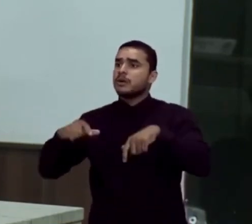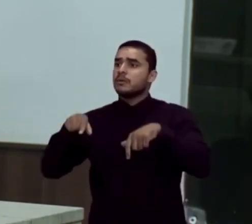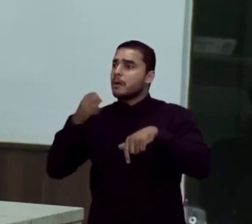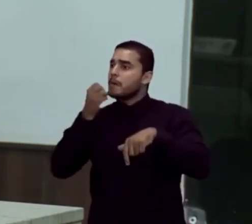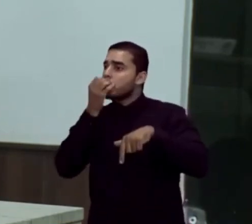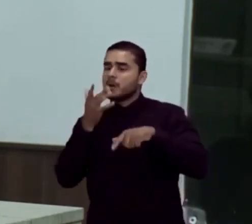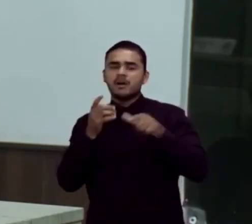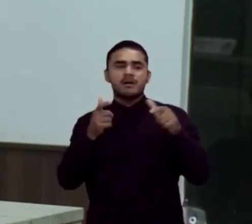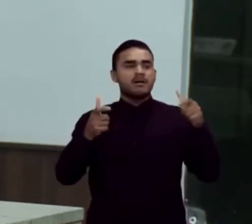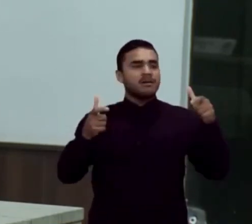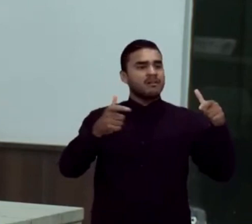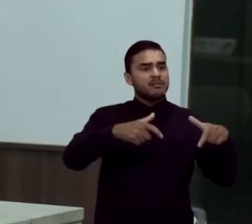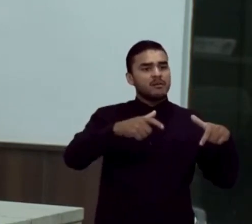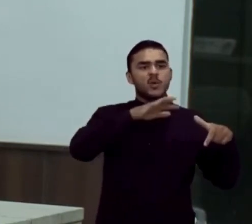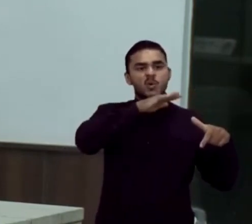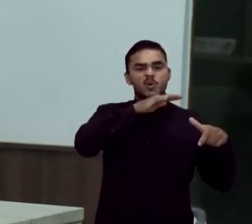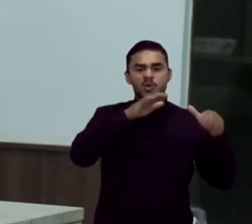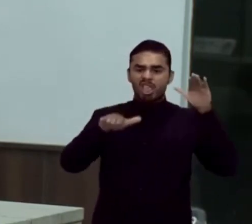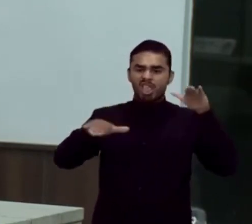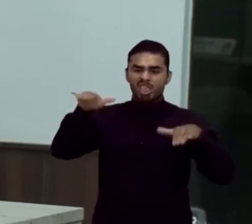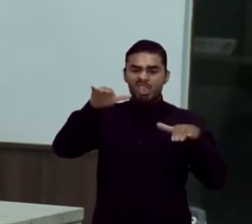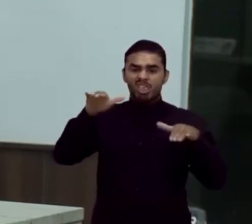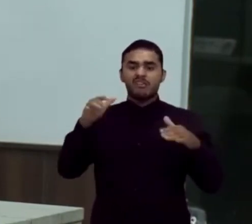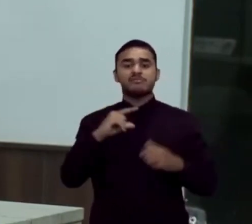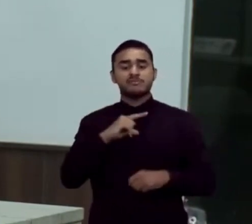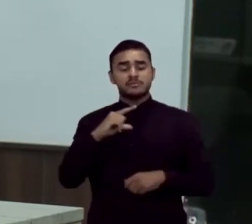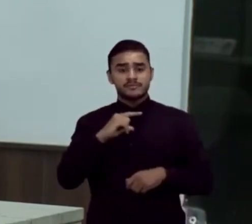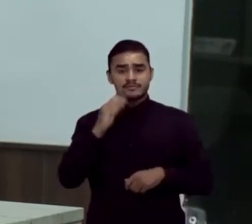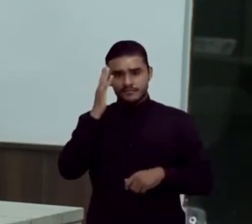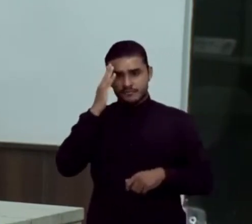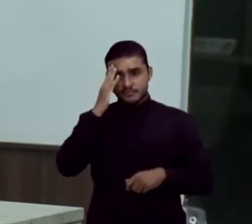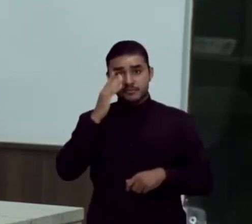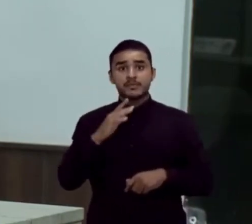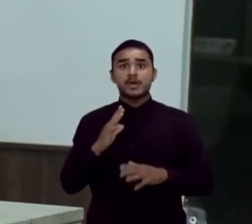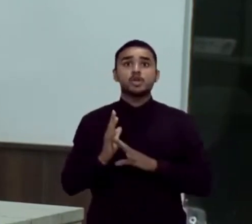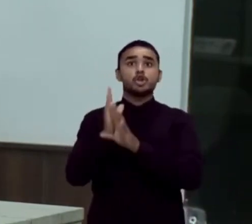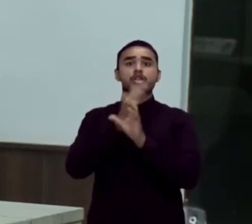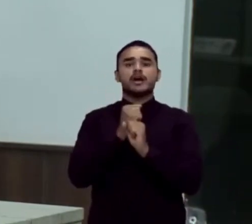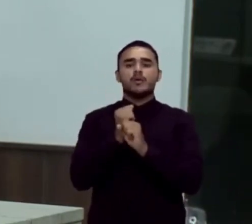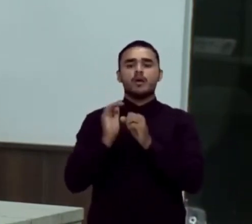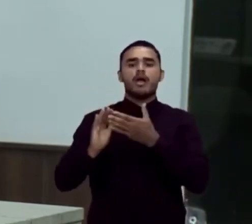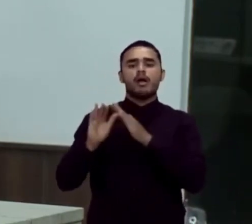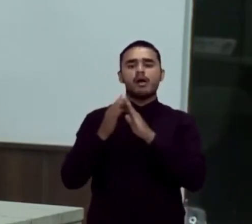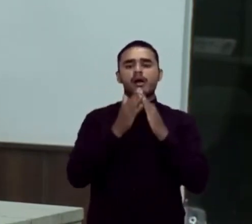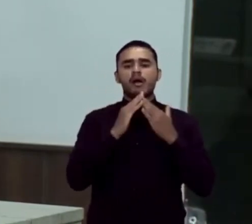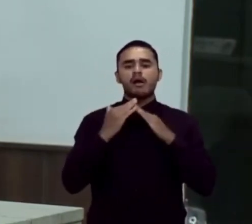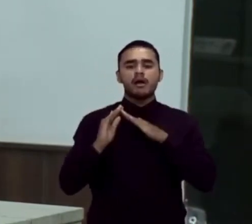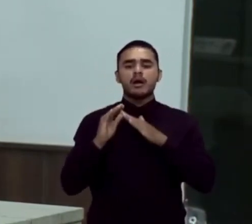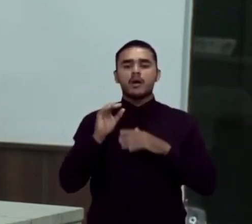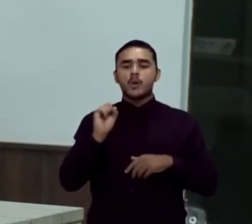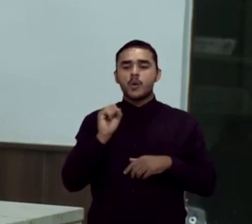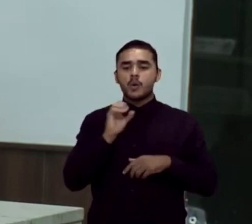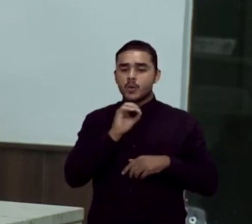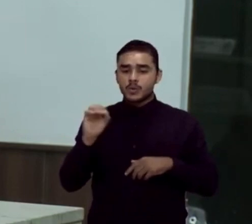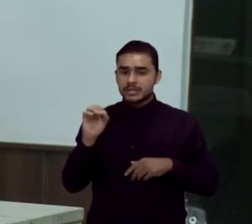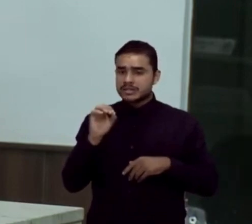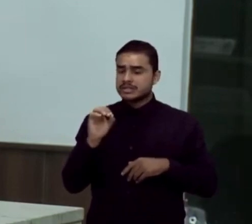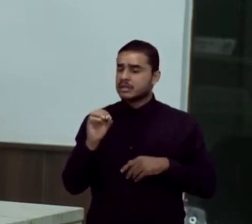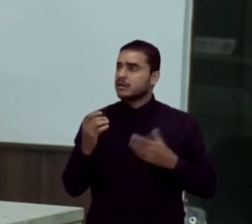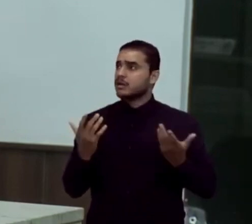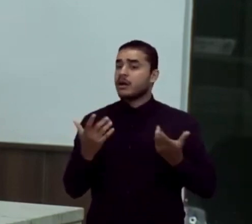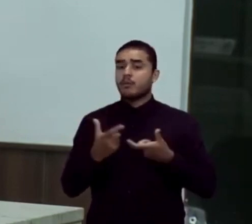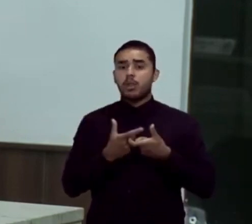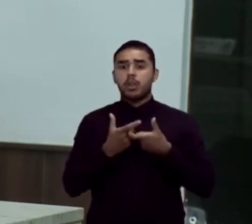assentamentos precários, ou seja, mais de 800 periferias. E um déficit habitacional